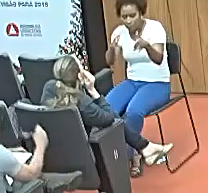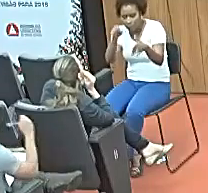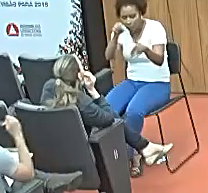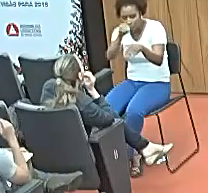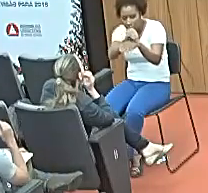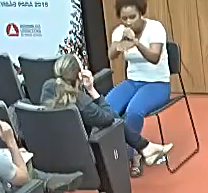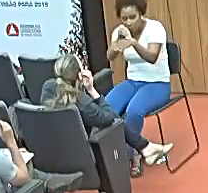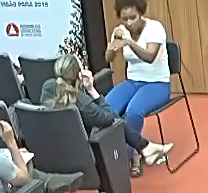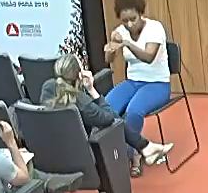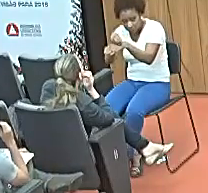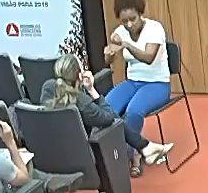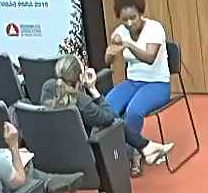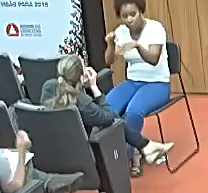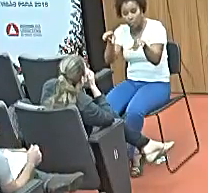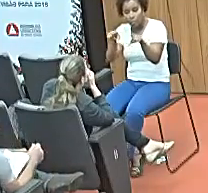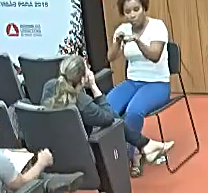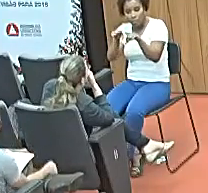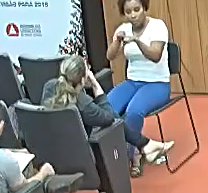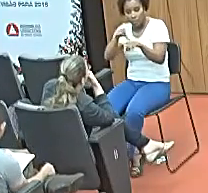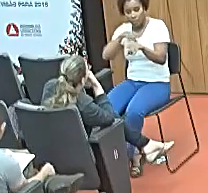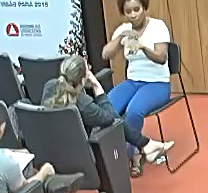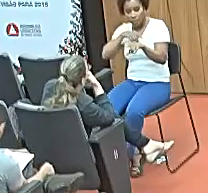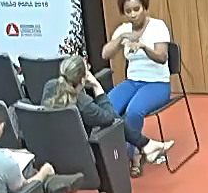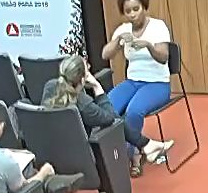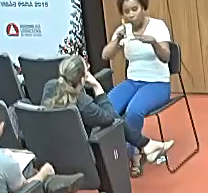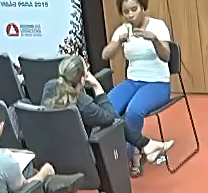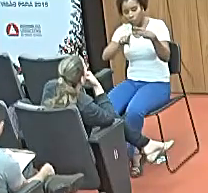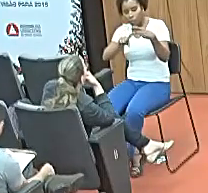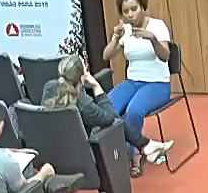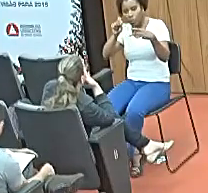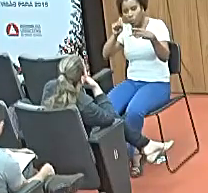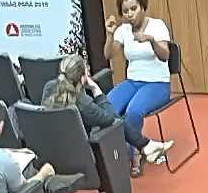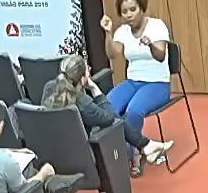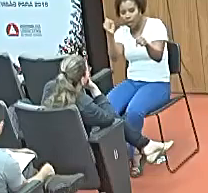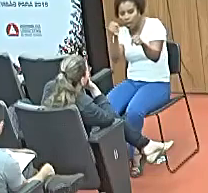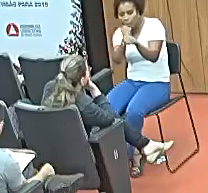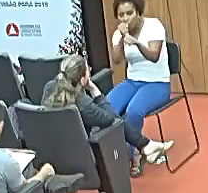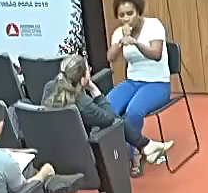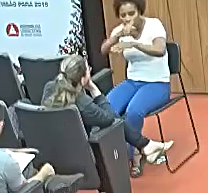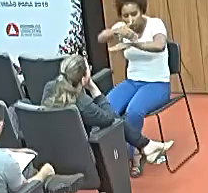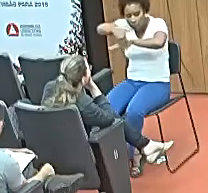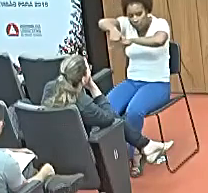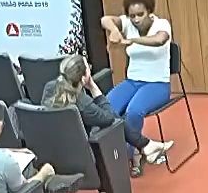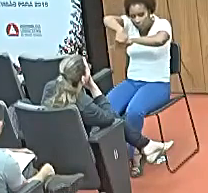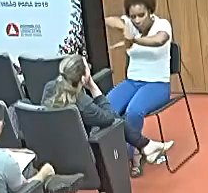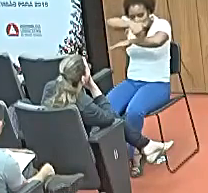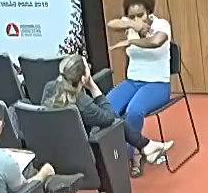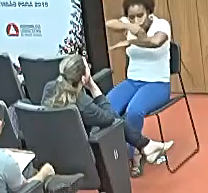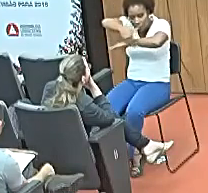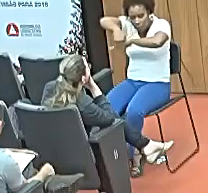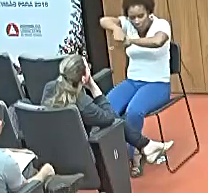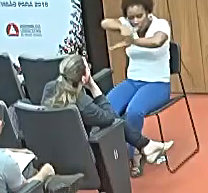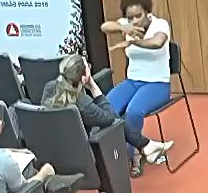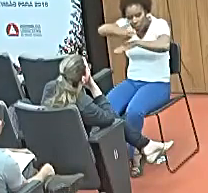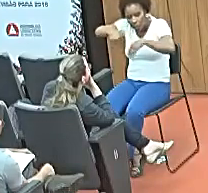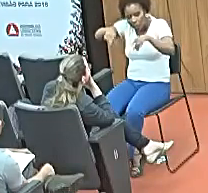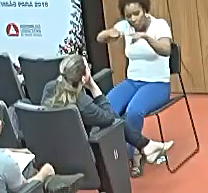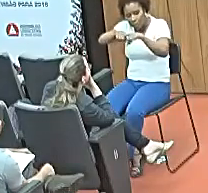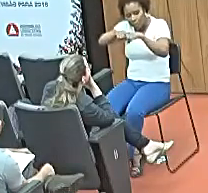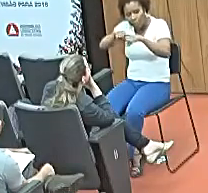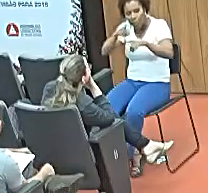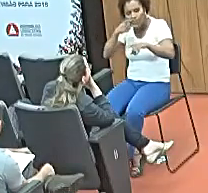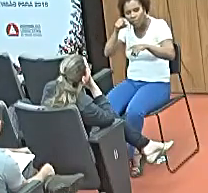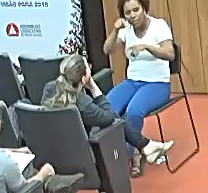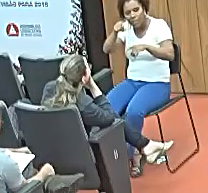intervenção sugerida foi garantir a construção de estradas vicinais nos municípios da bacia do rio a nado por